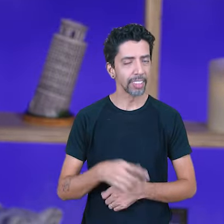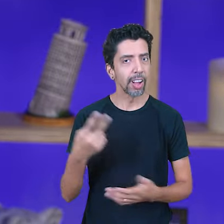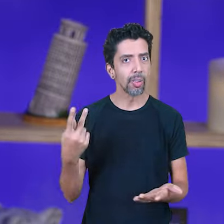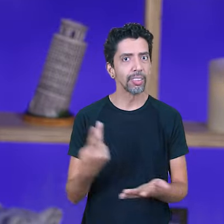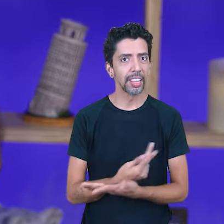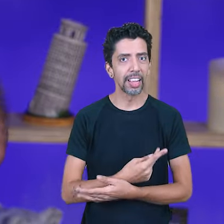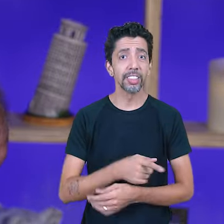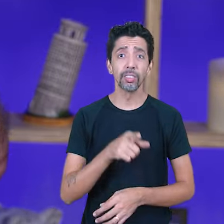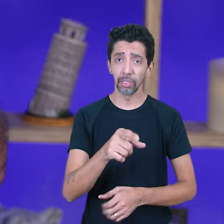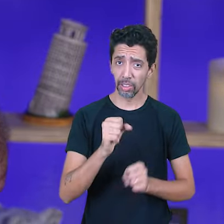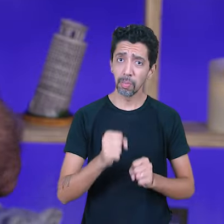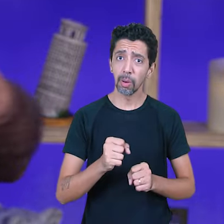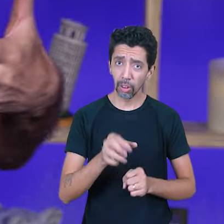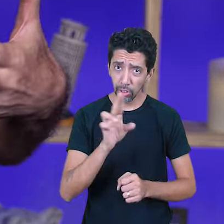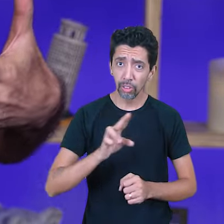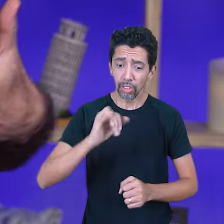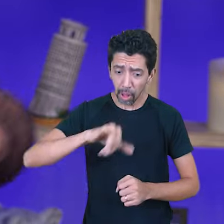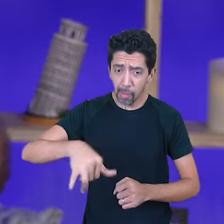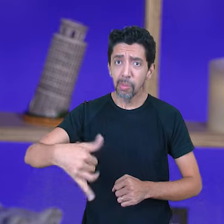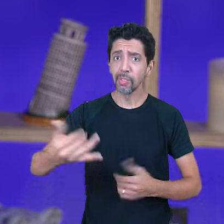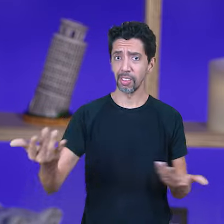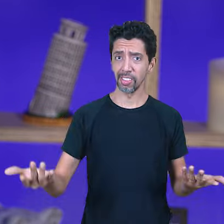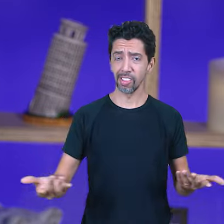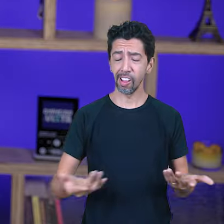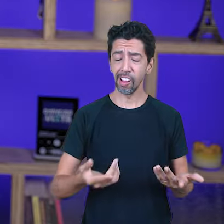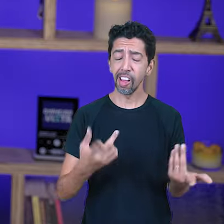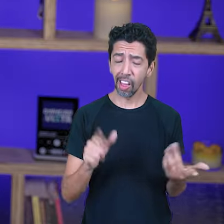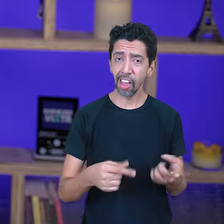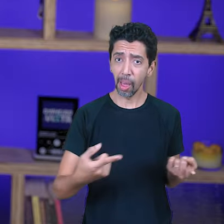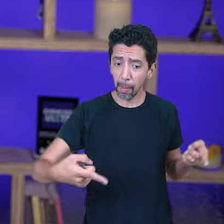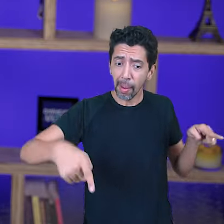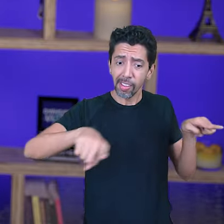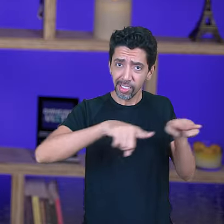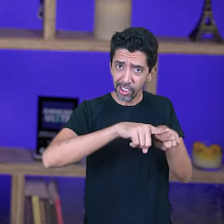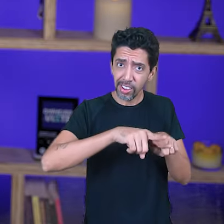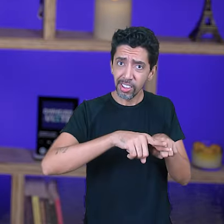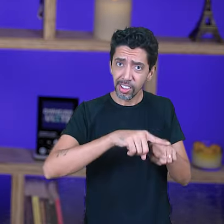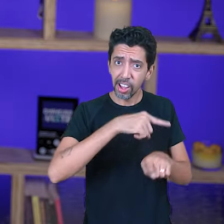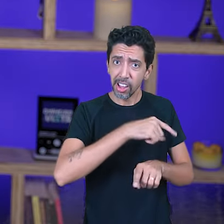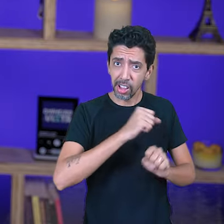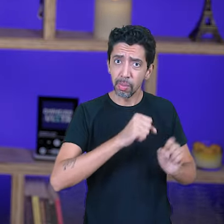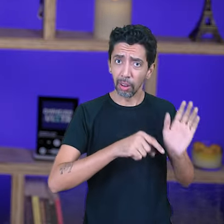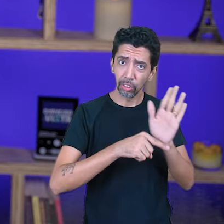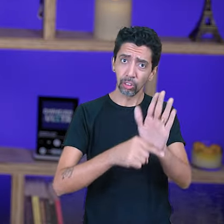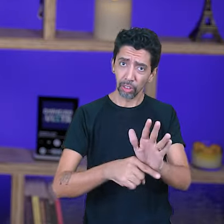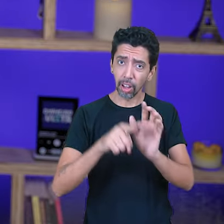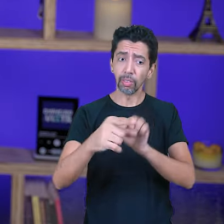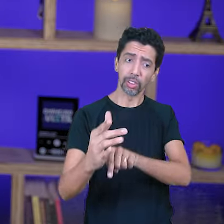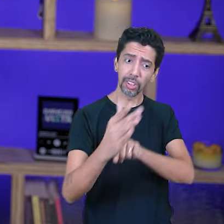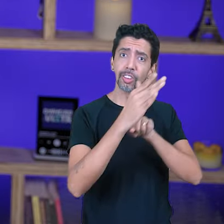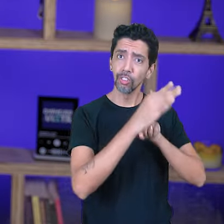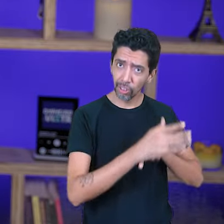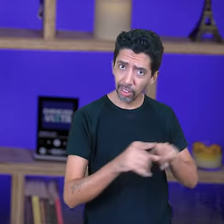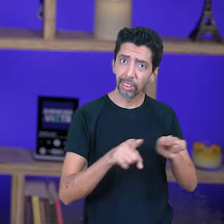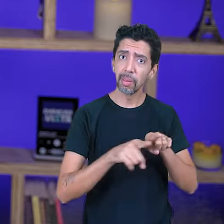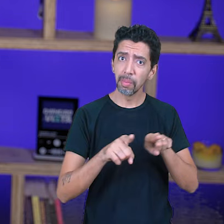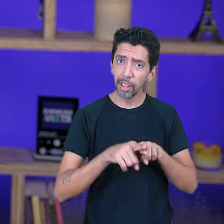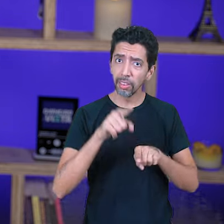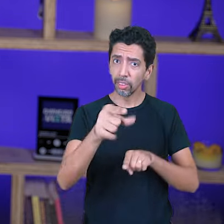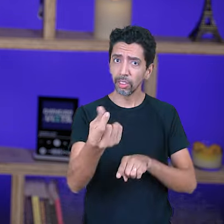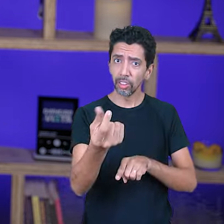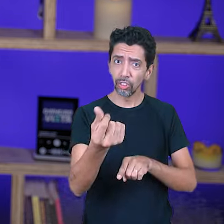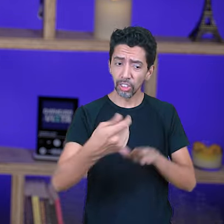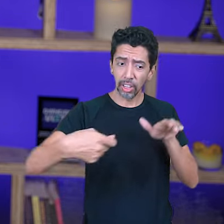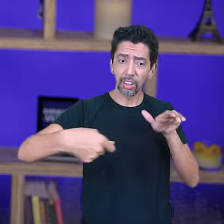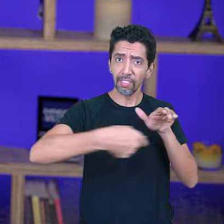que ser amiga tem que ser uma relação de parceiro ela é bilateral por isso a importância da gente